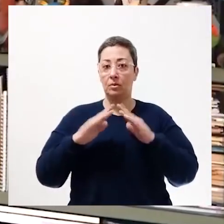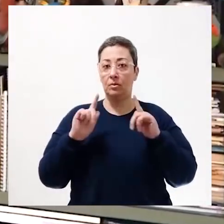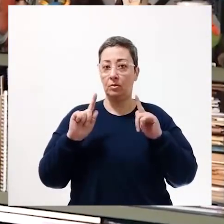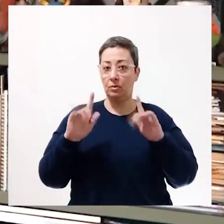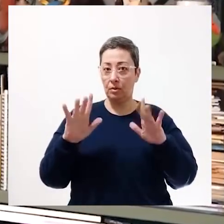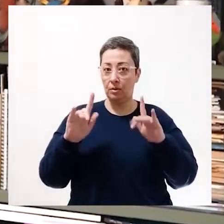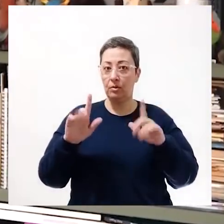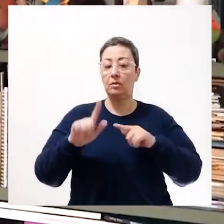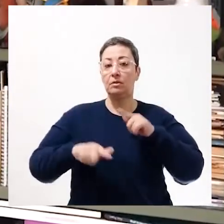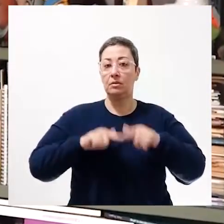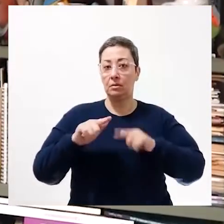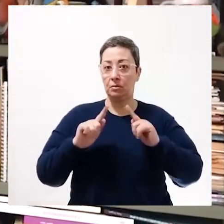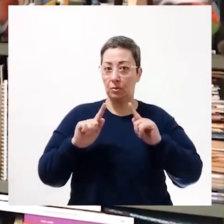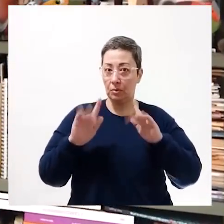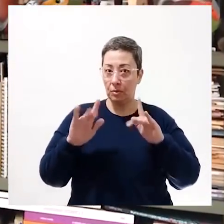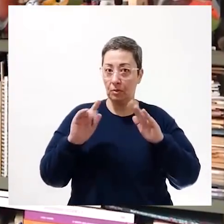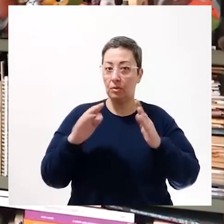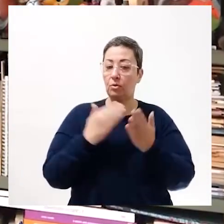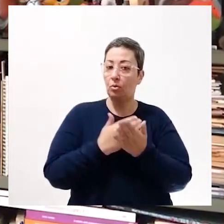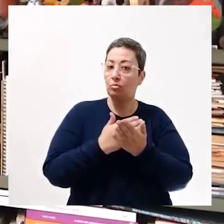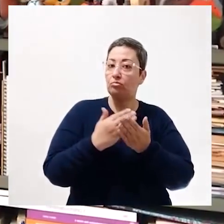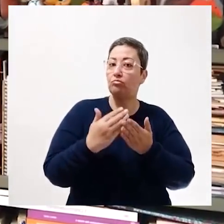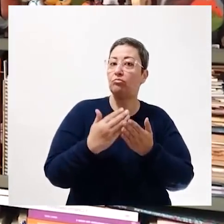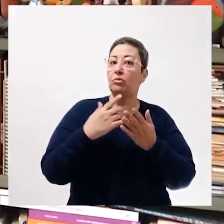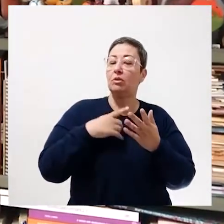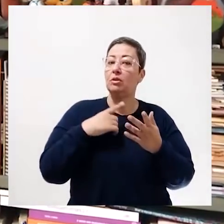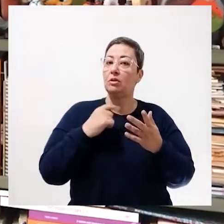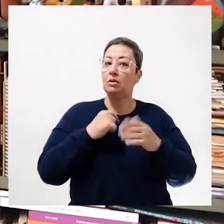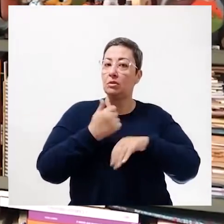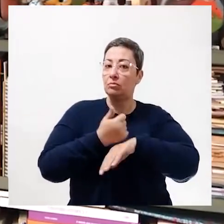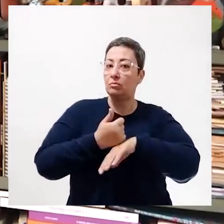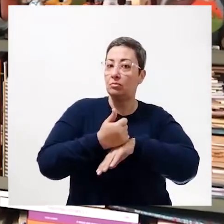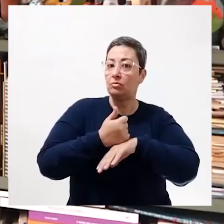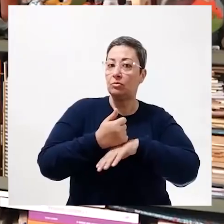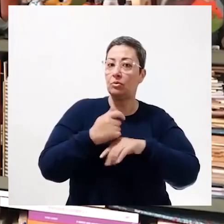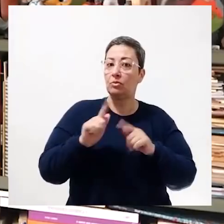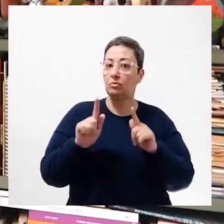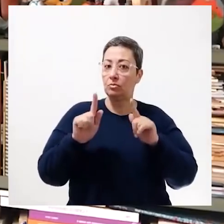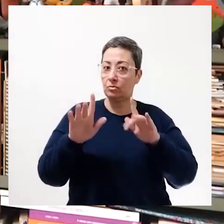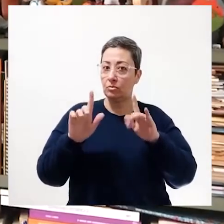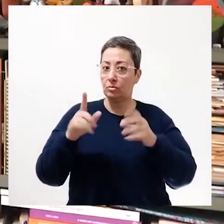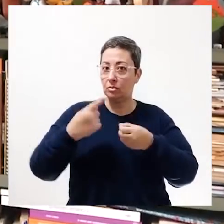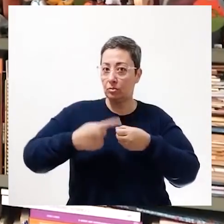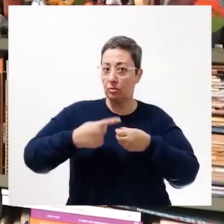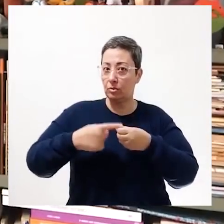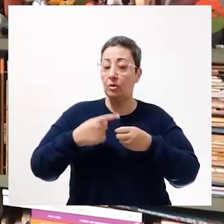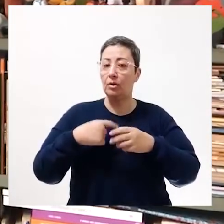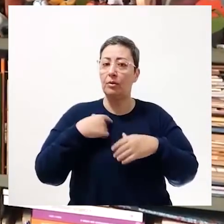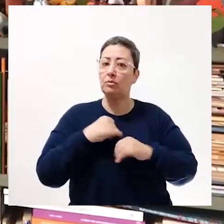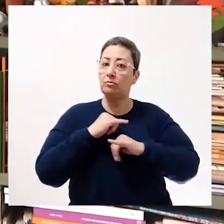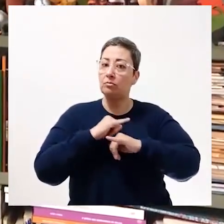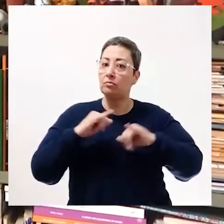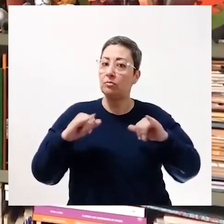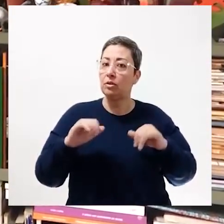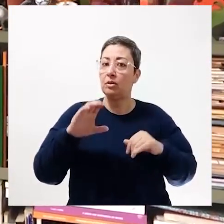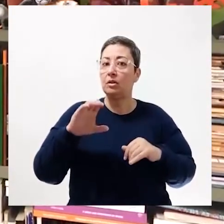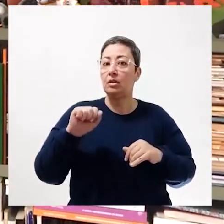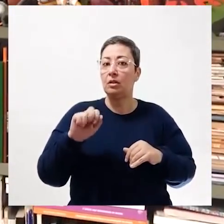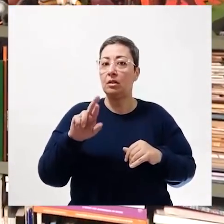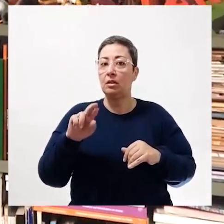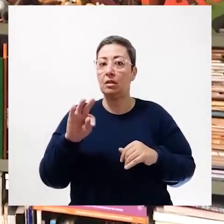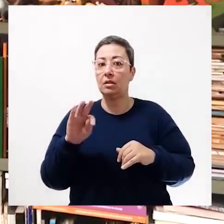trabalho em Guarulhos. Comecei minha carreira de cartunista em Guarulhos. Bom, eu falei que eu sou cartunista,